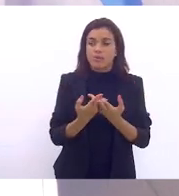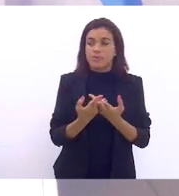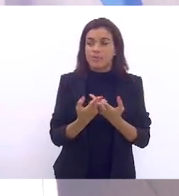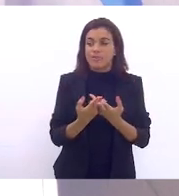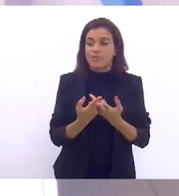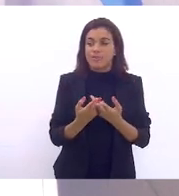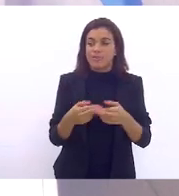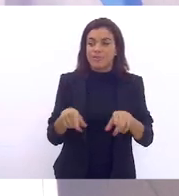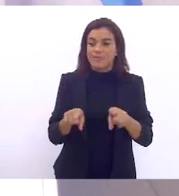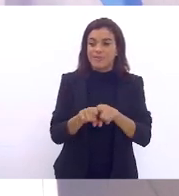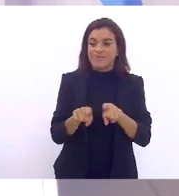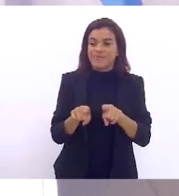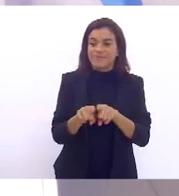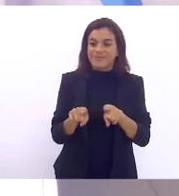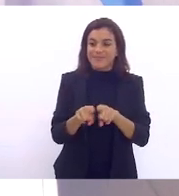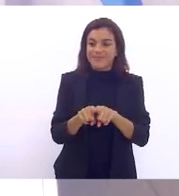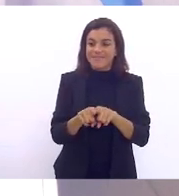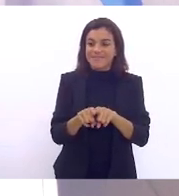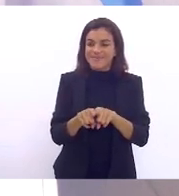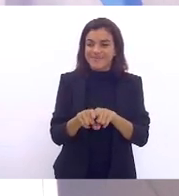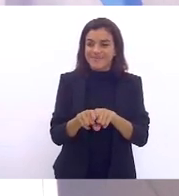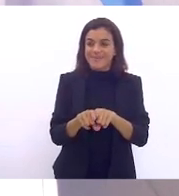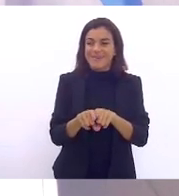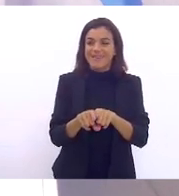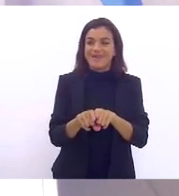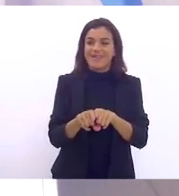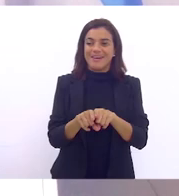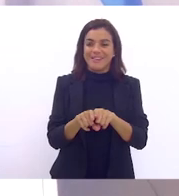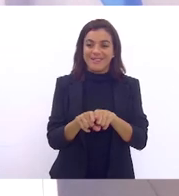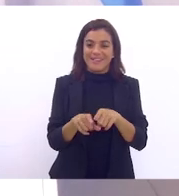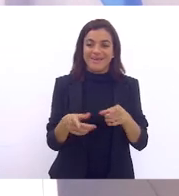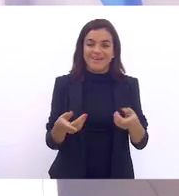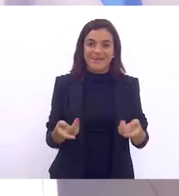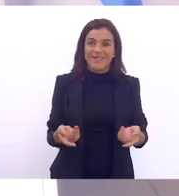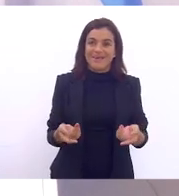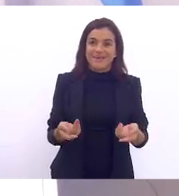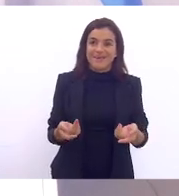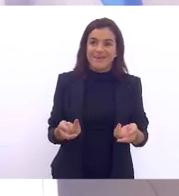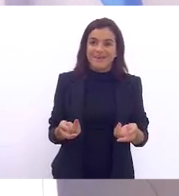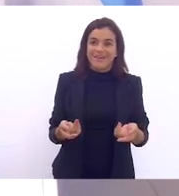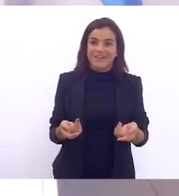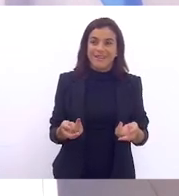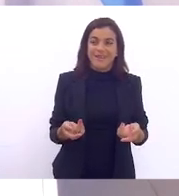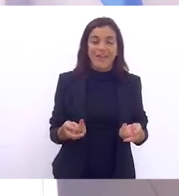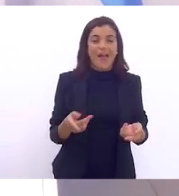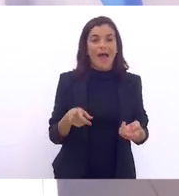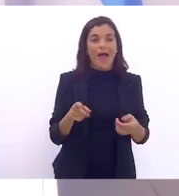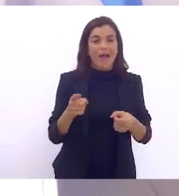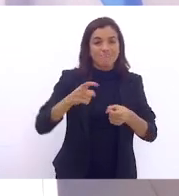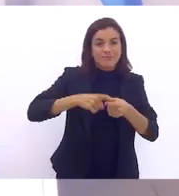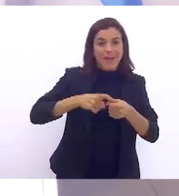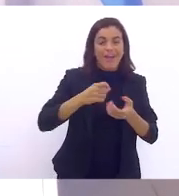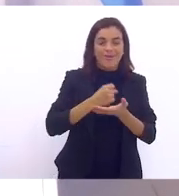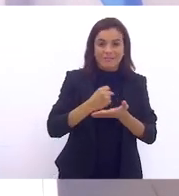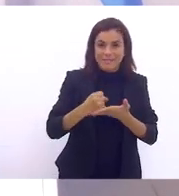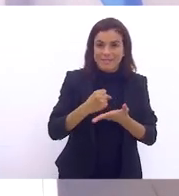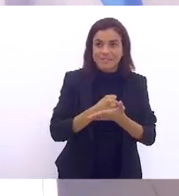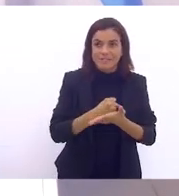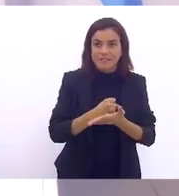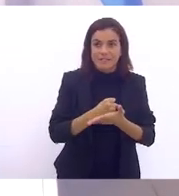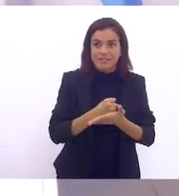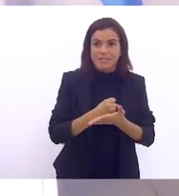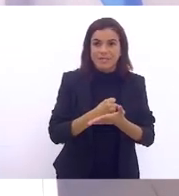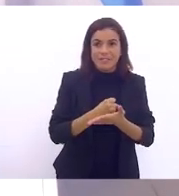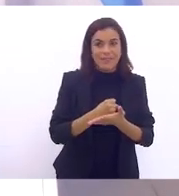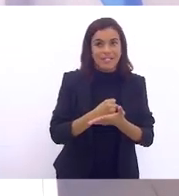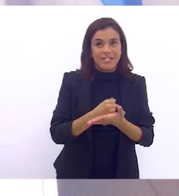tentar sanar né os problemas eh com relação a à concessão